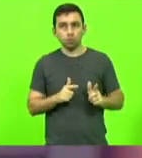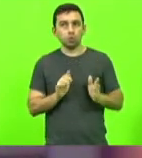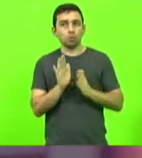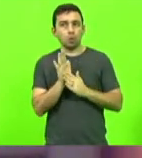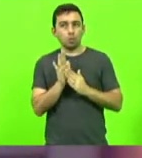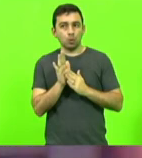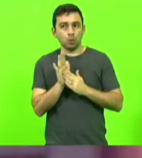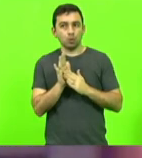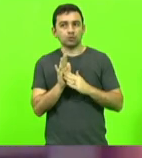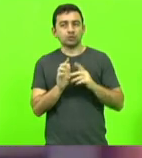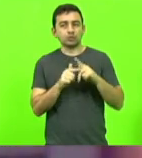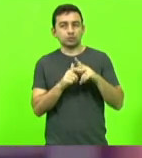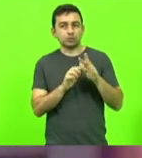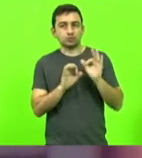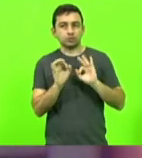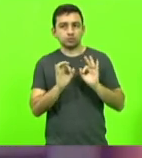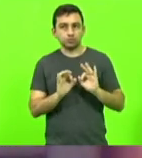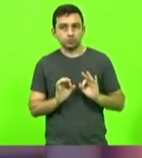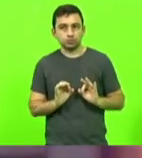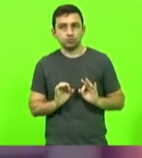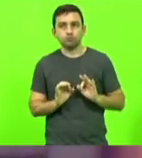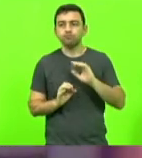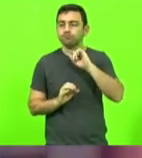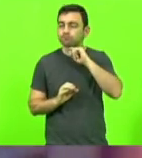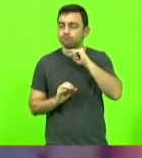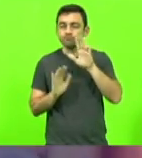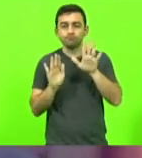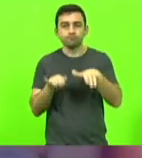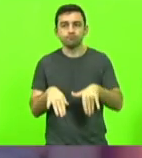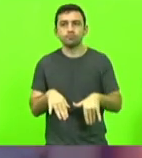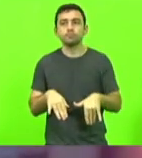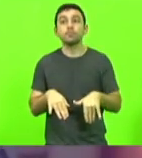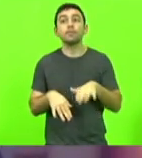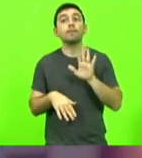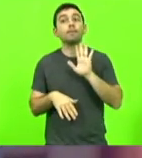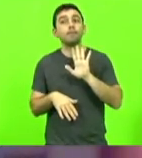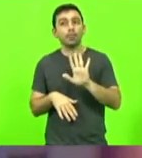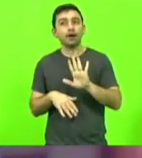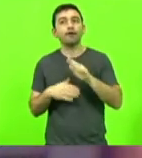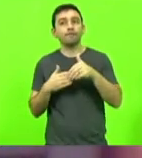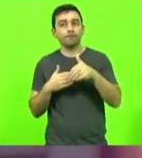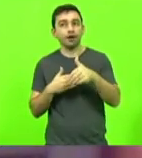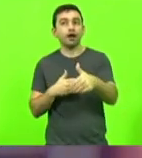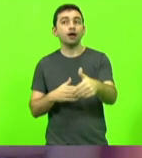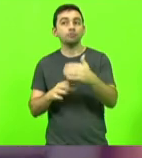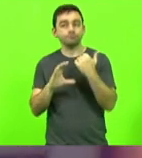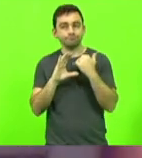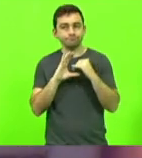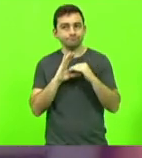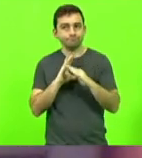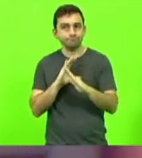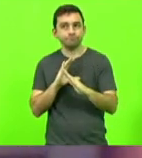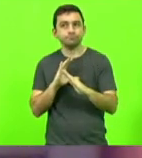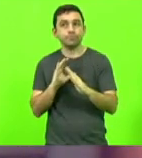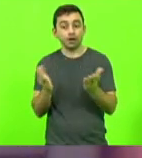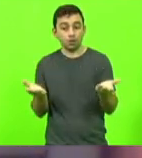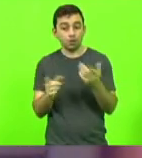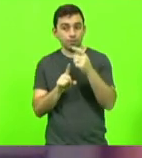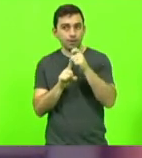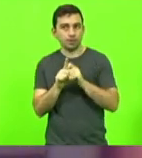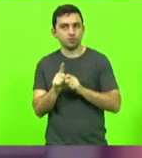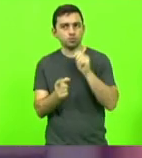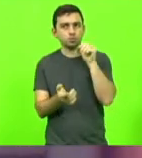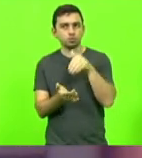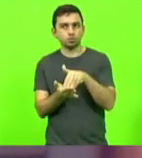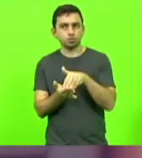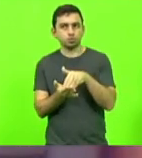e reformas, não conseguiu concluir, mas que estará enviando dentro desse mês e no mais tardar no